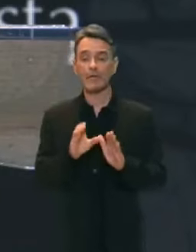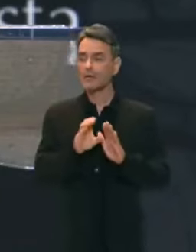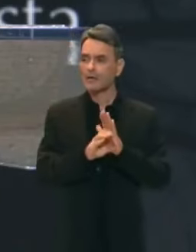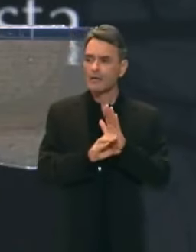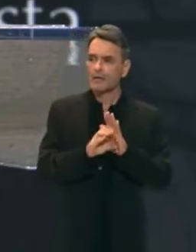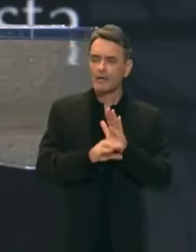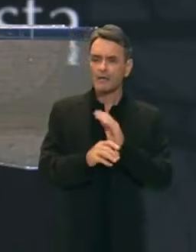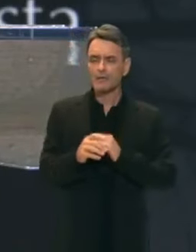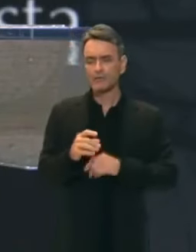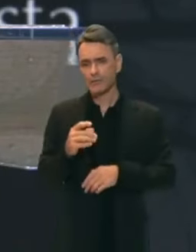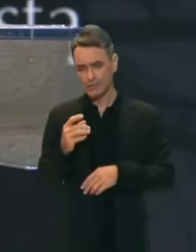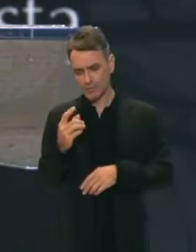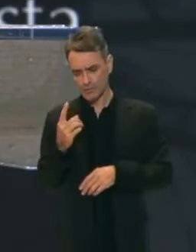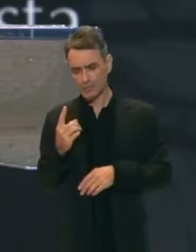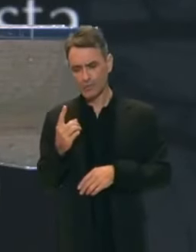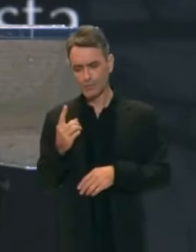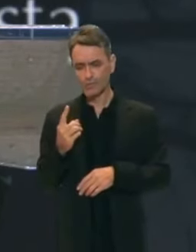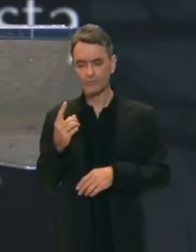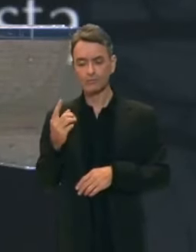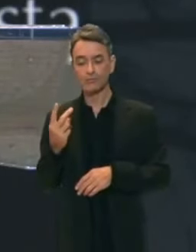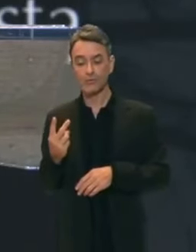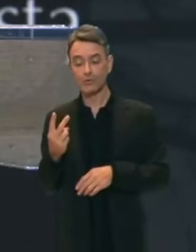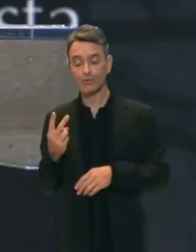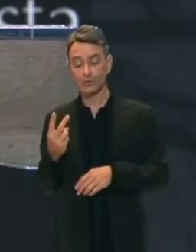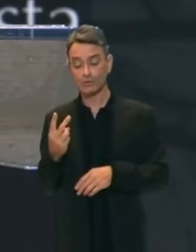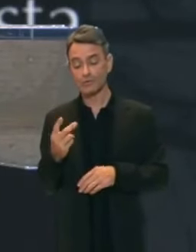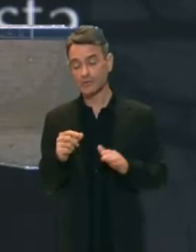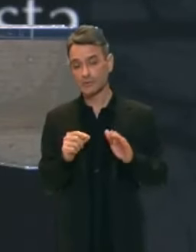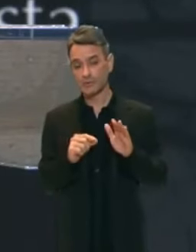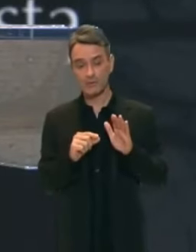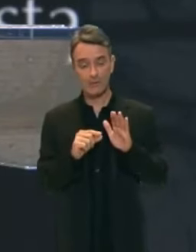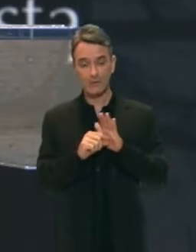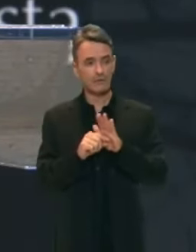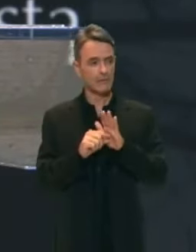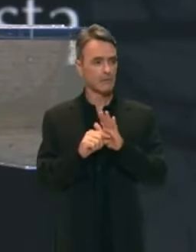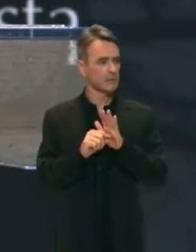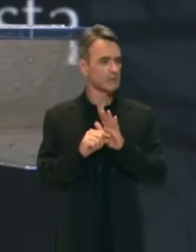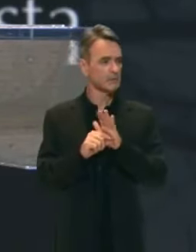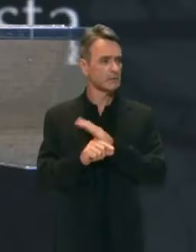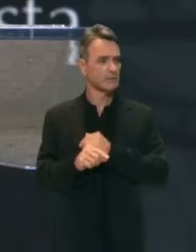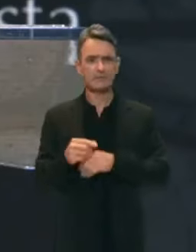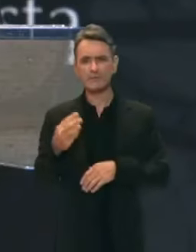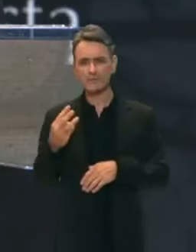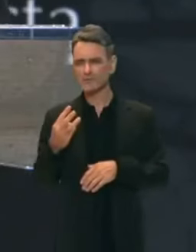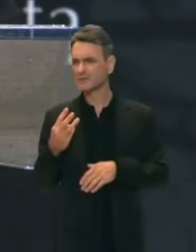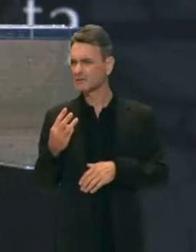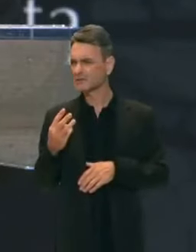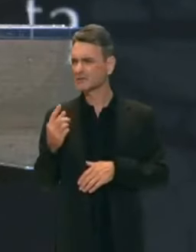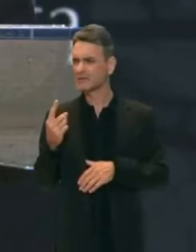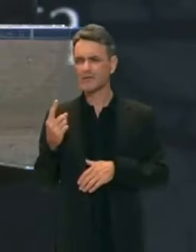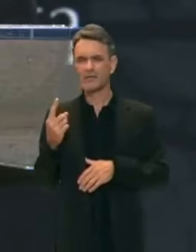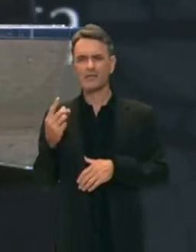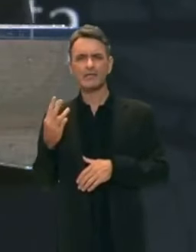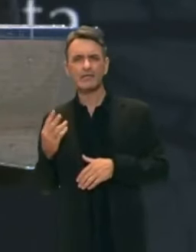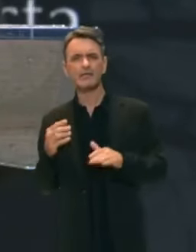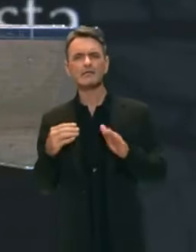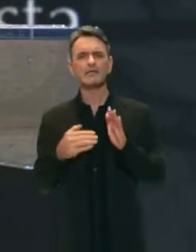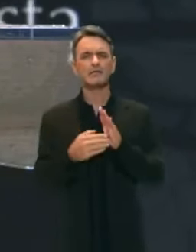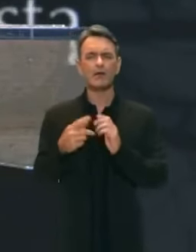14. Eclesiastes é um livro que é visto na literatura hebraica como um